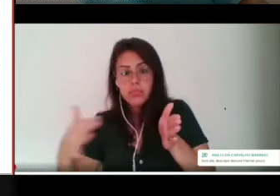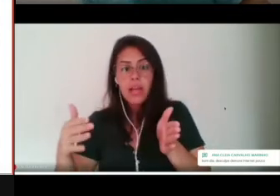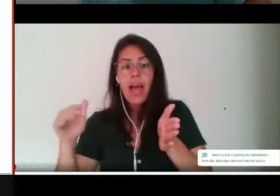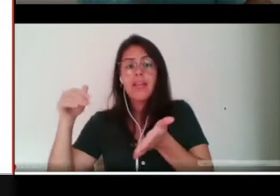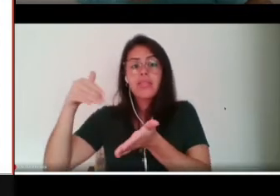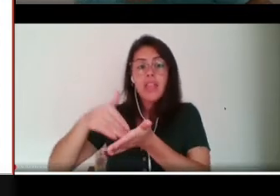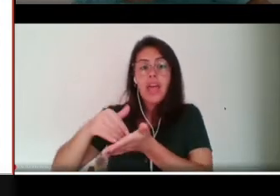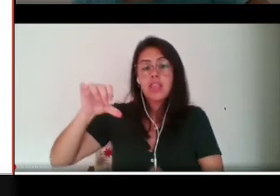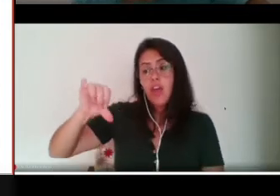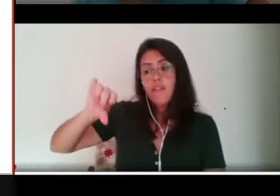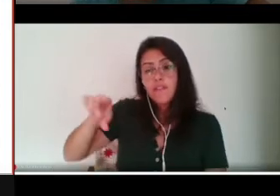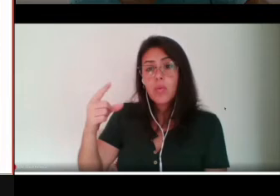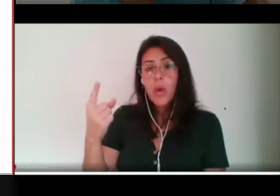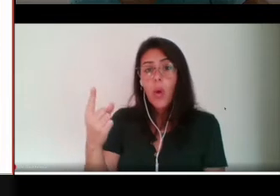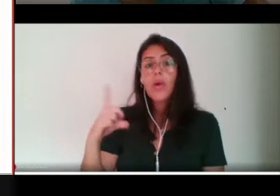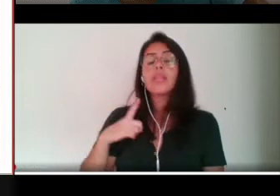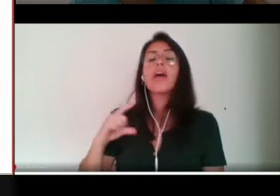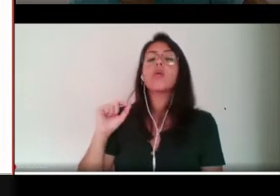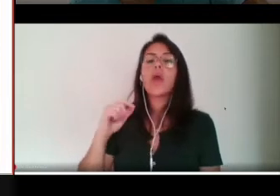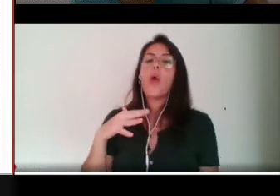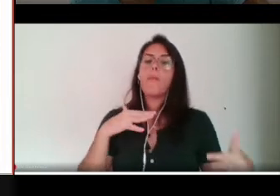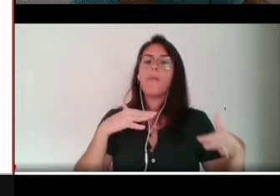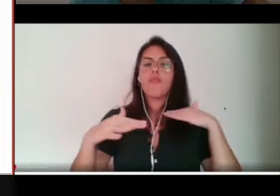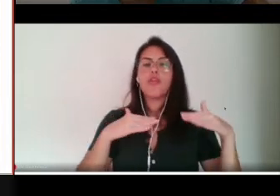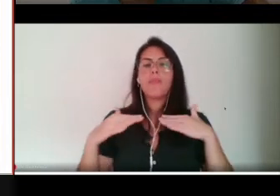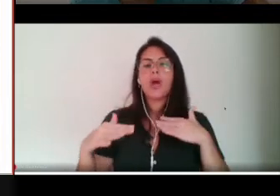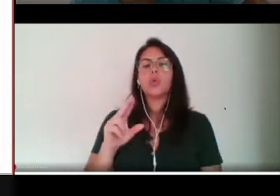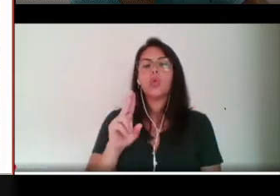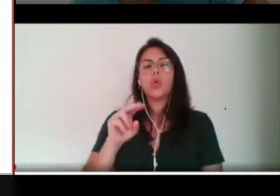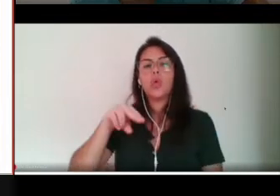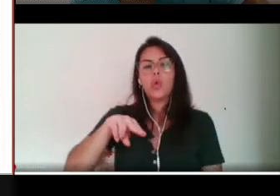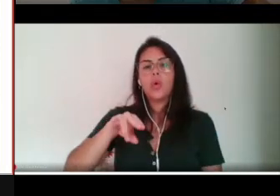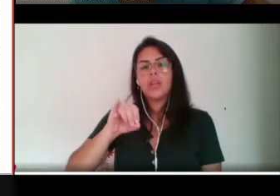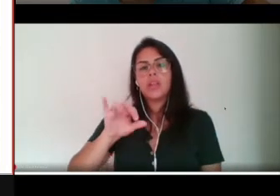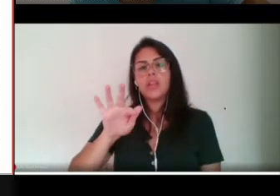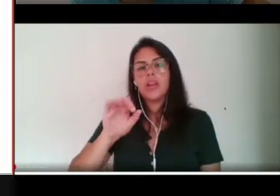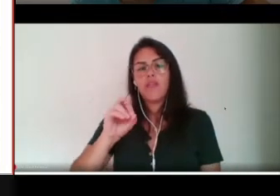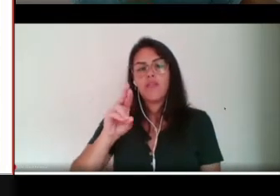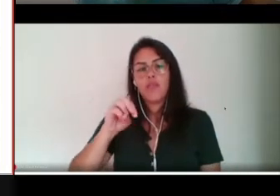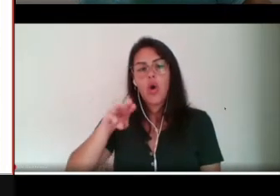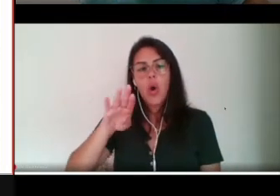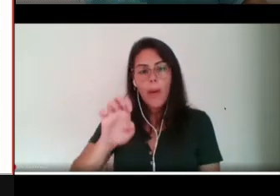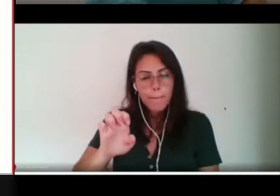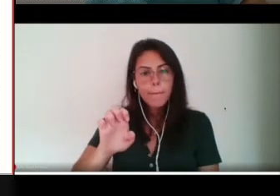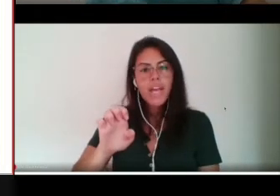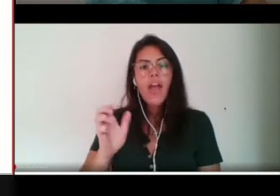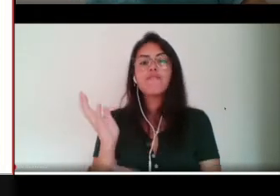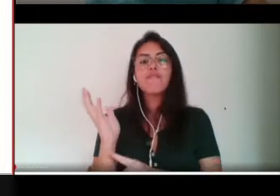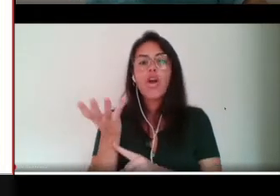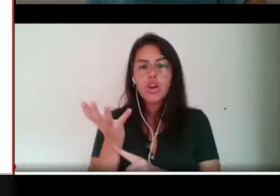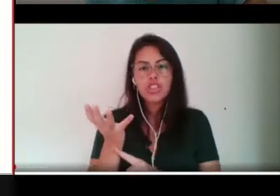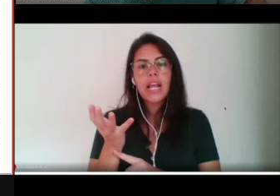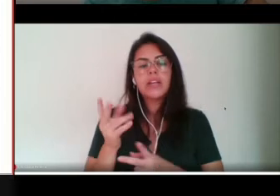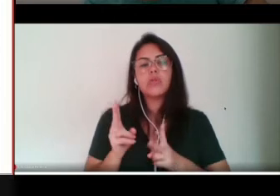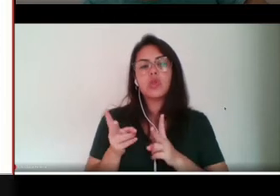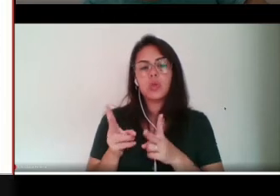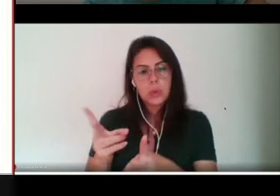uniforme, com velocidade constante, e essa velocidade aqui é a velocidade máxima do